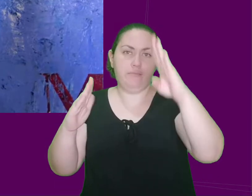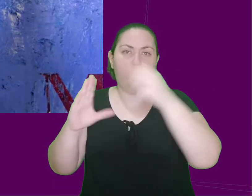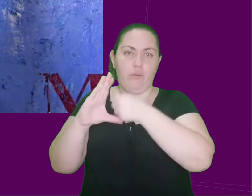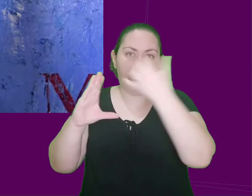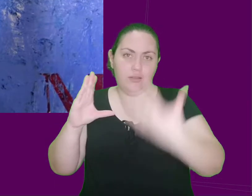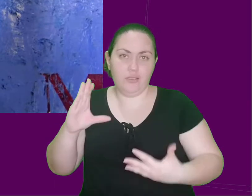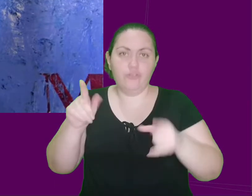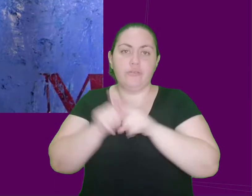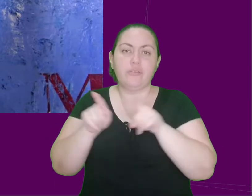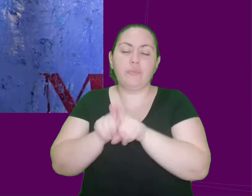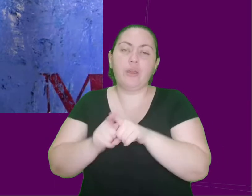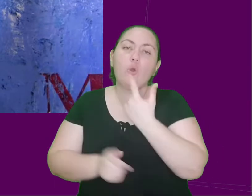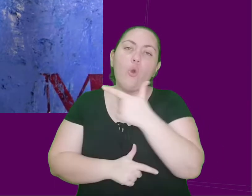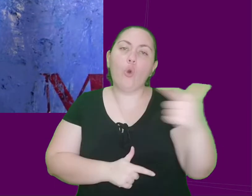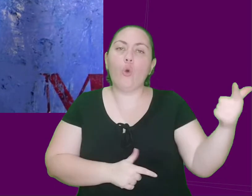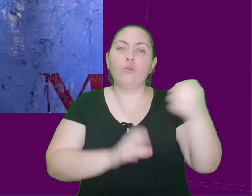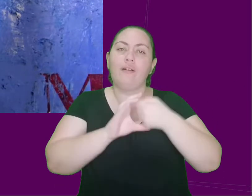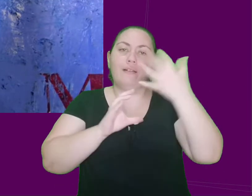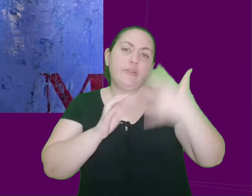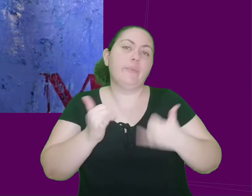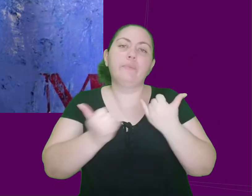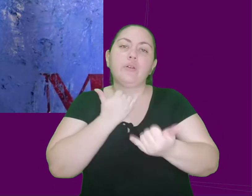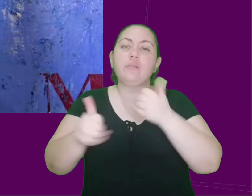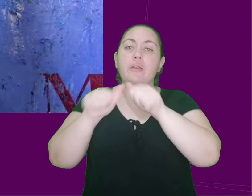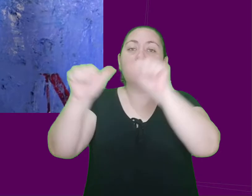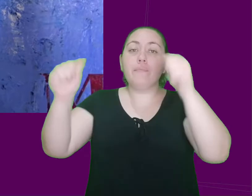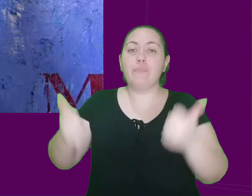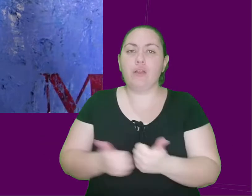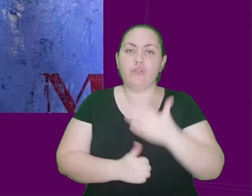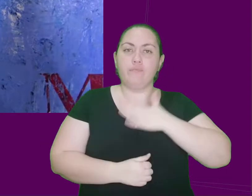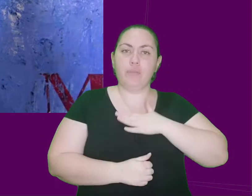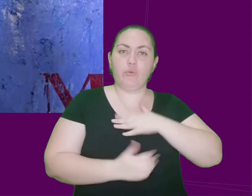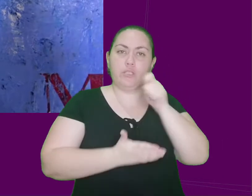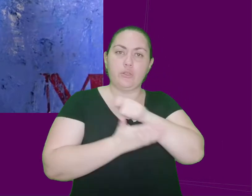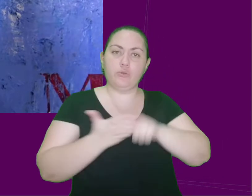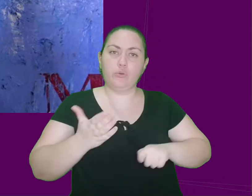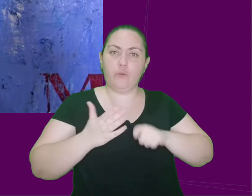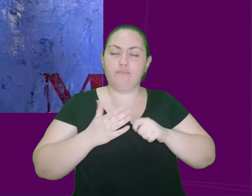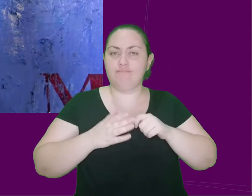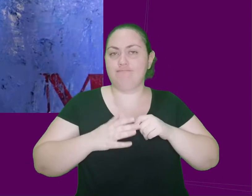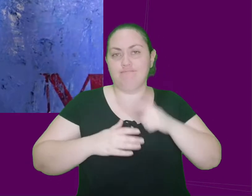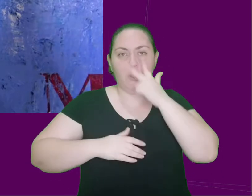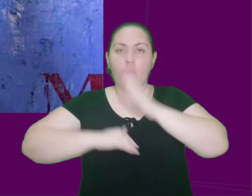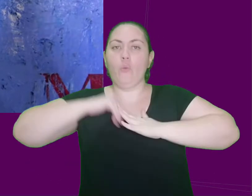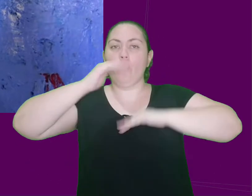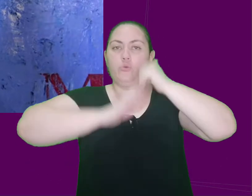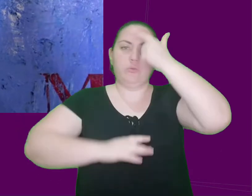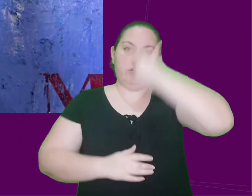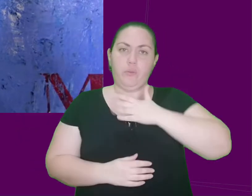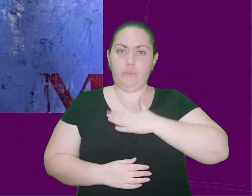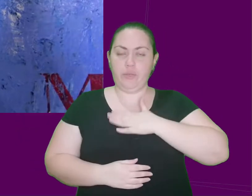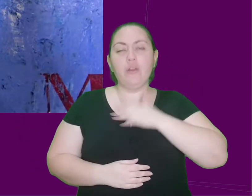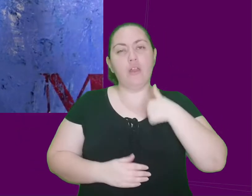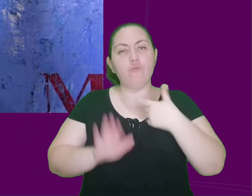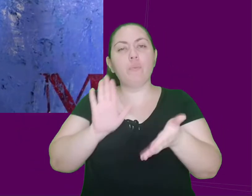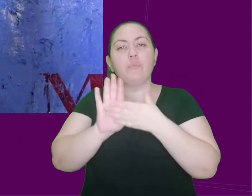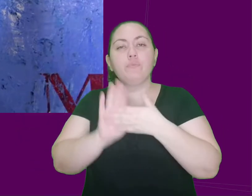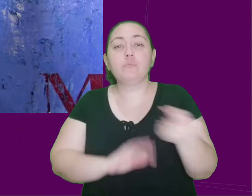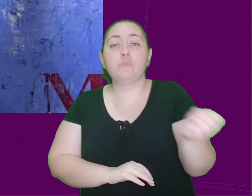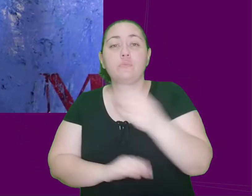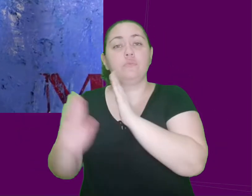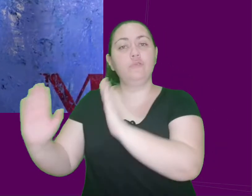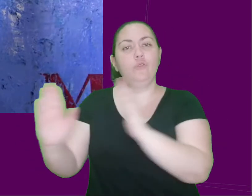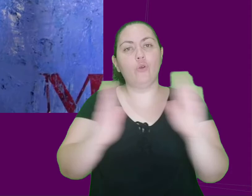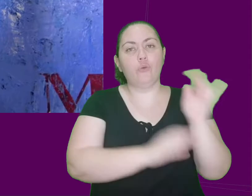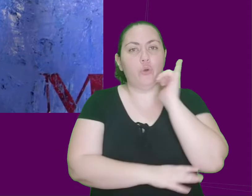como imagem da formação do escritor e de sua escrita. Vou propor uma nova ordenação dos contos, apresentando a leitura